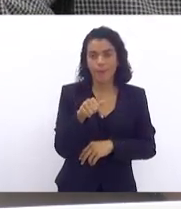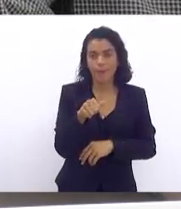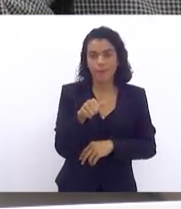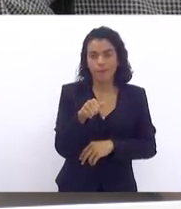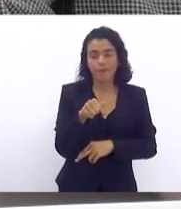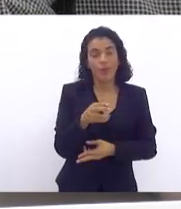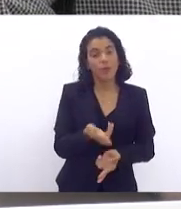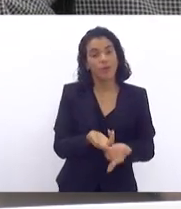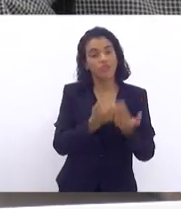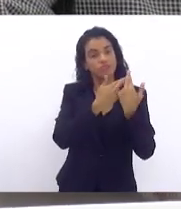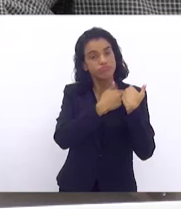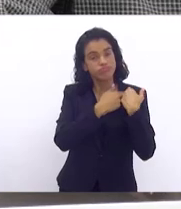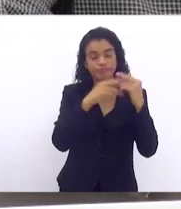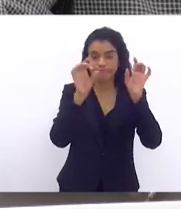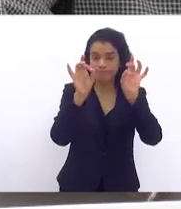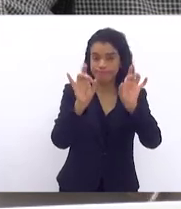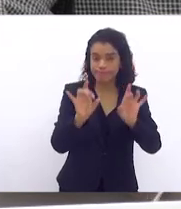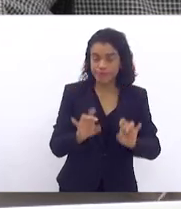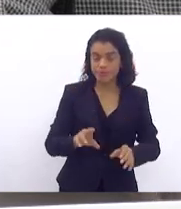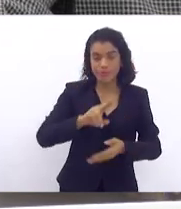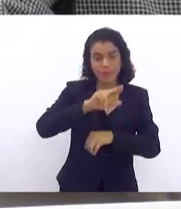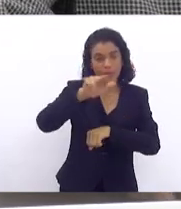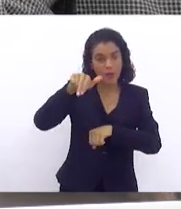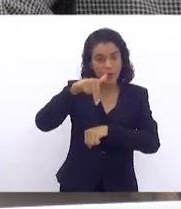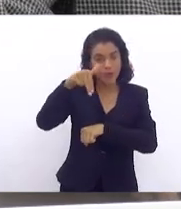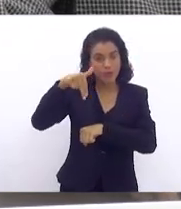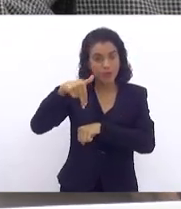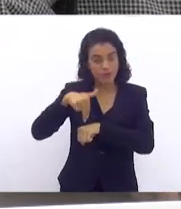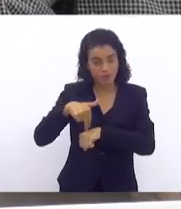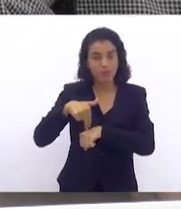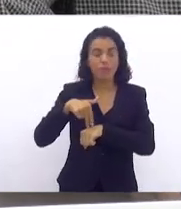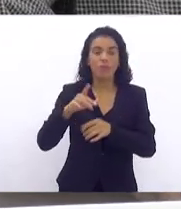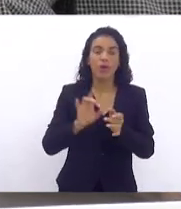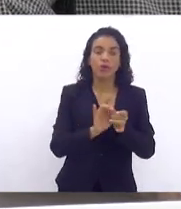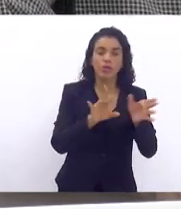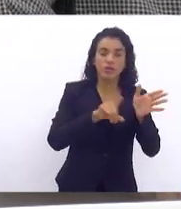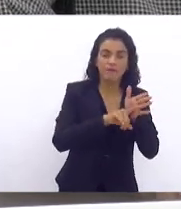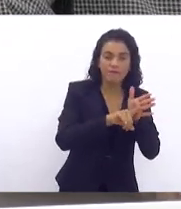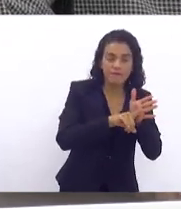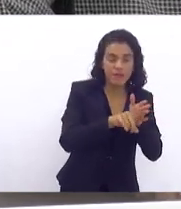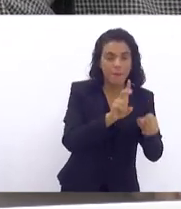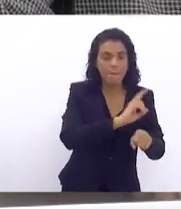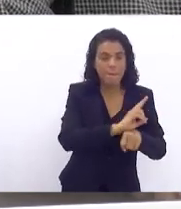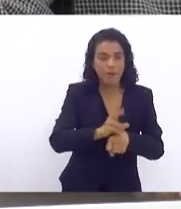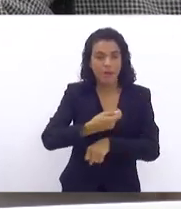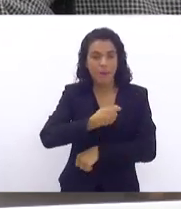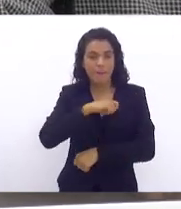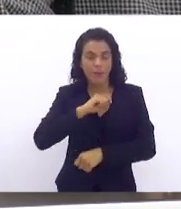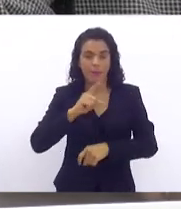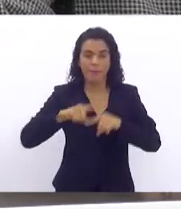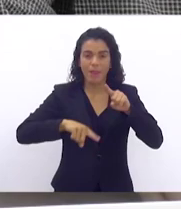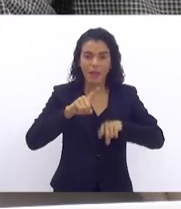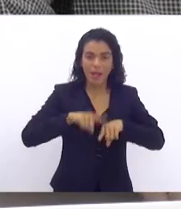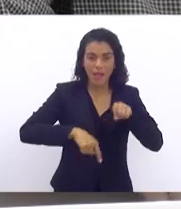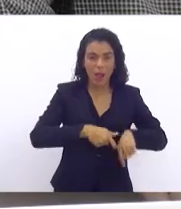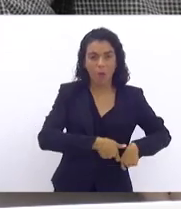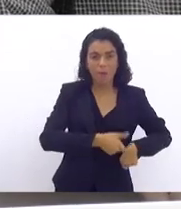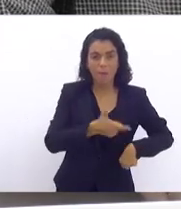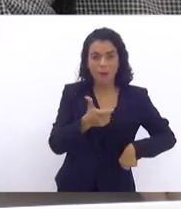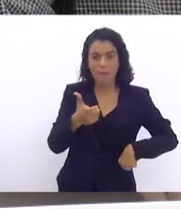uma competência exclusiva da União para autorizar, fiscalizar a produção, comércio, material bélico,